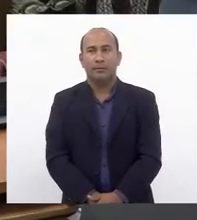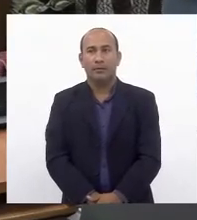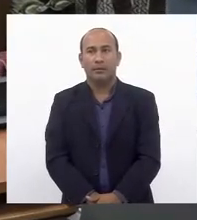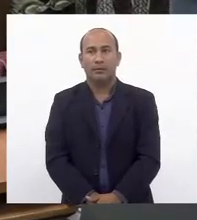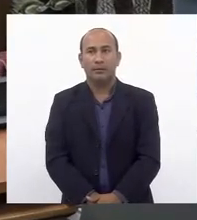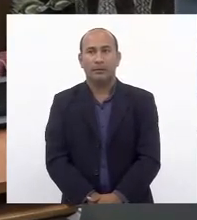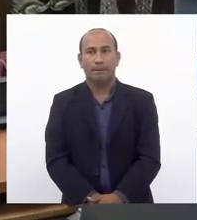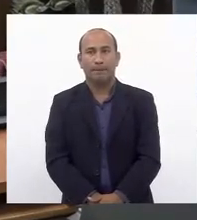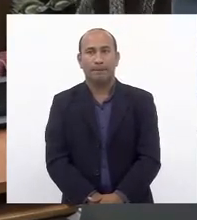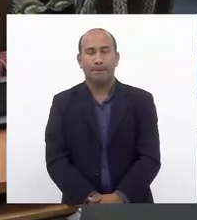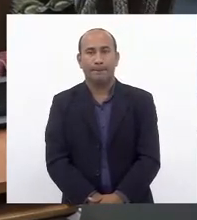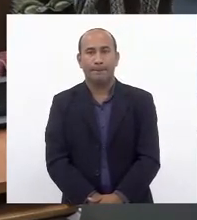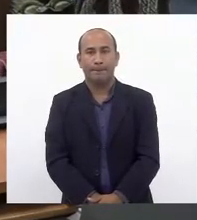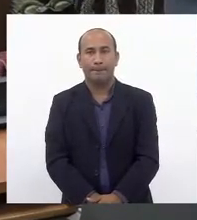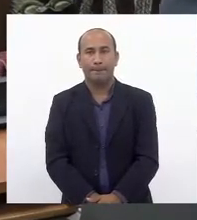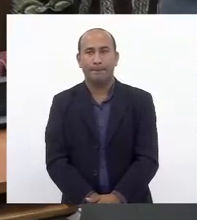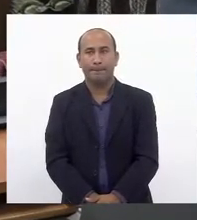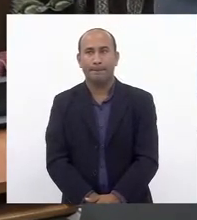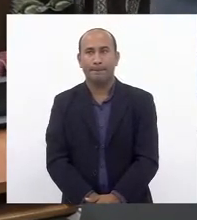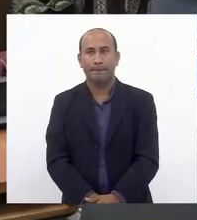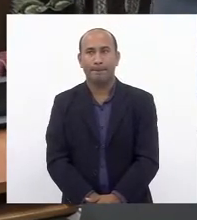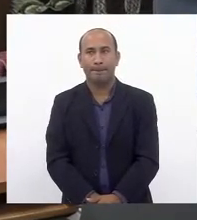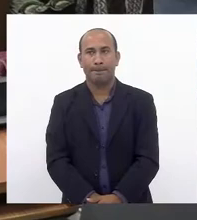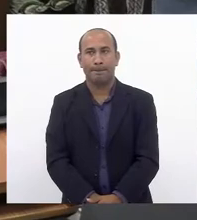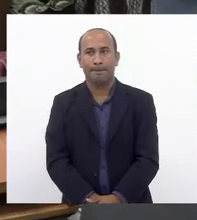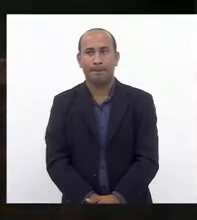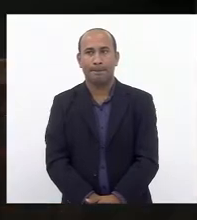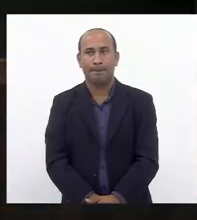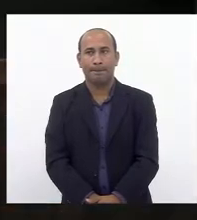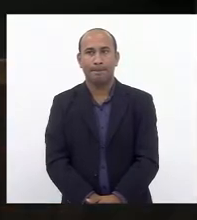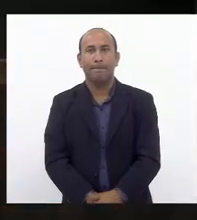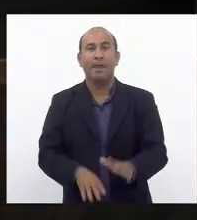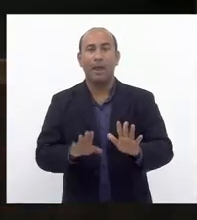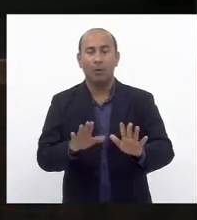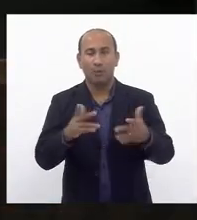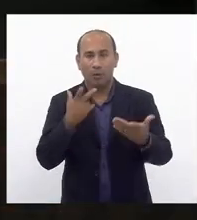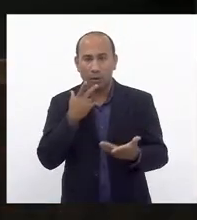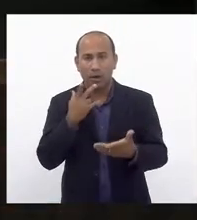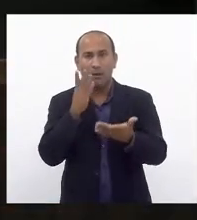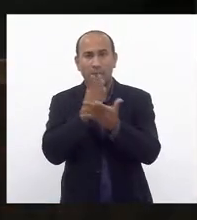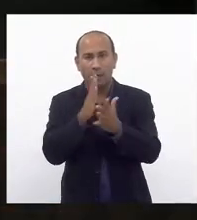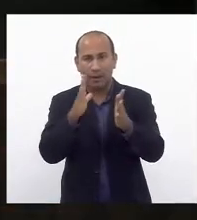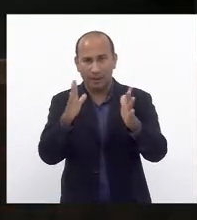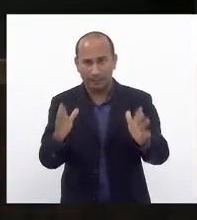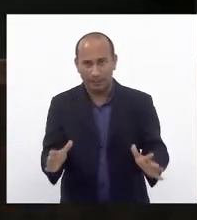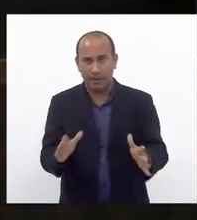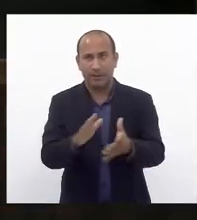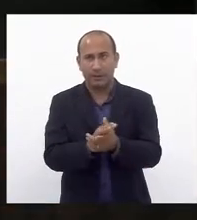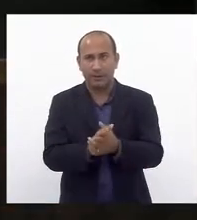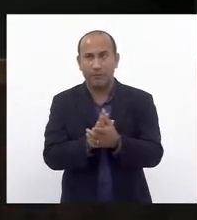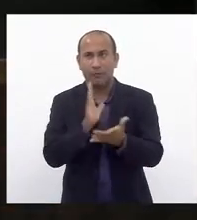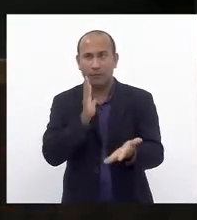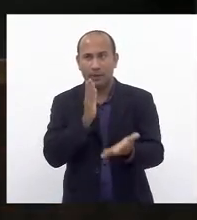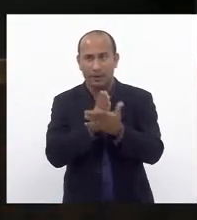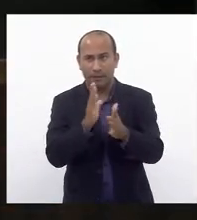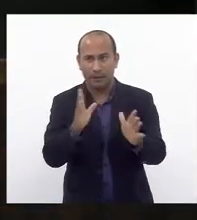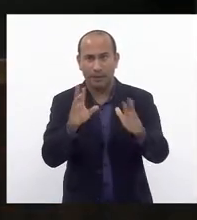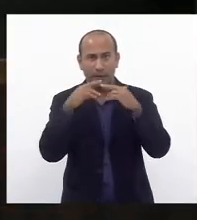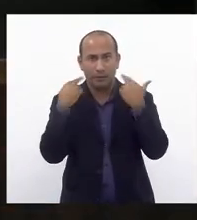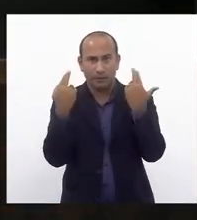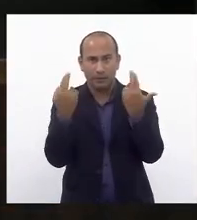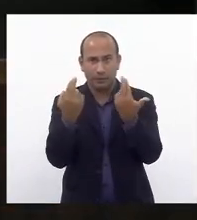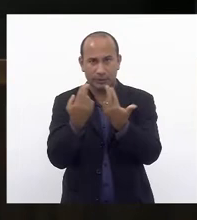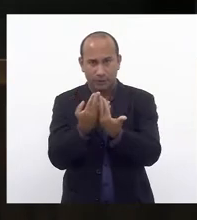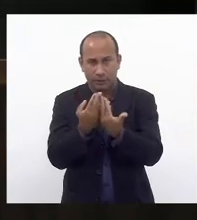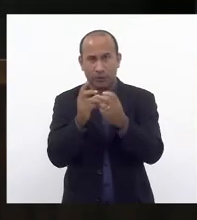depois me escreve, por favor. Como presidente... Não, não. Nós vamos discutir, olha só. Eu vou encerrar... Eu vou encerrar a sessão